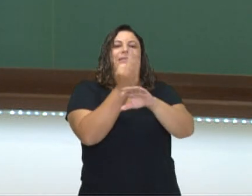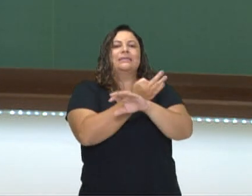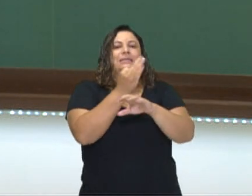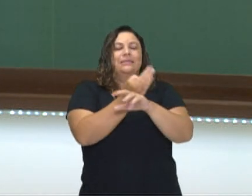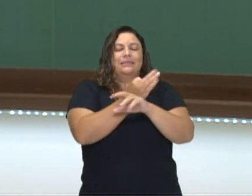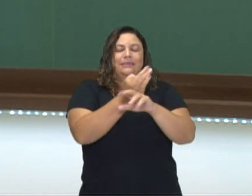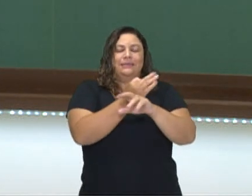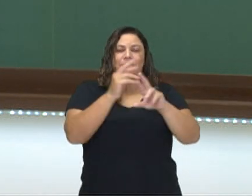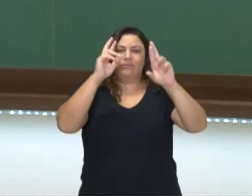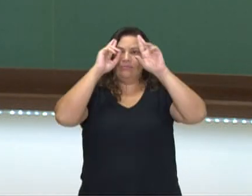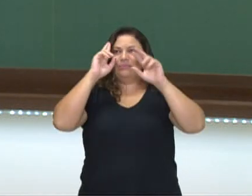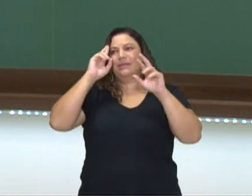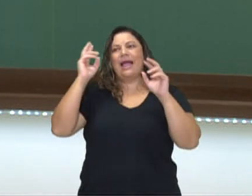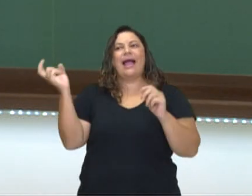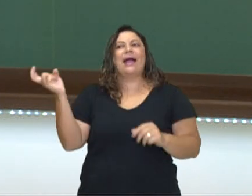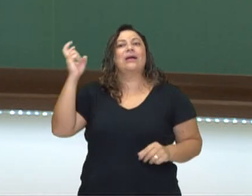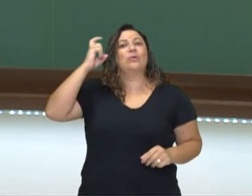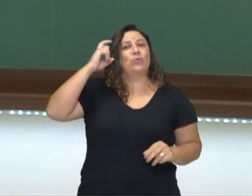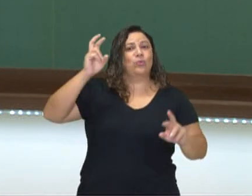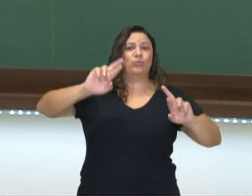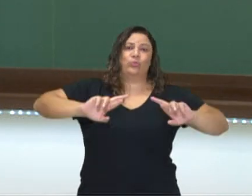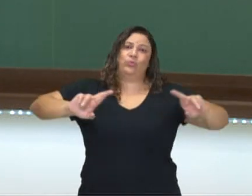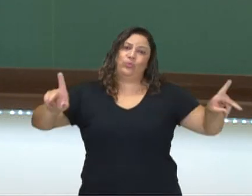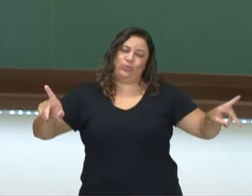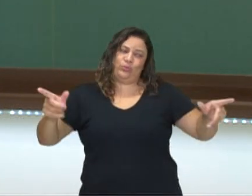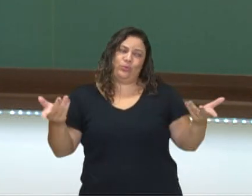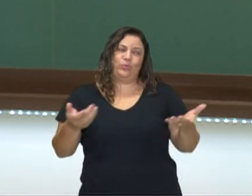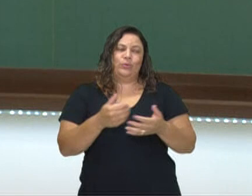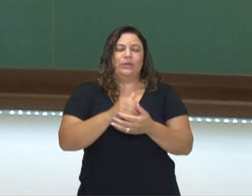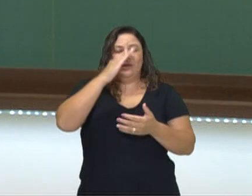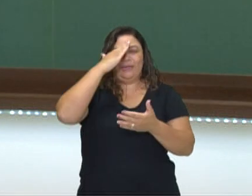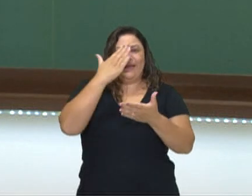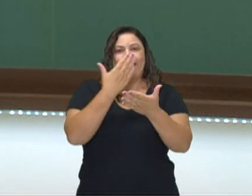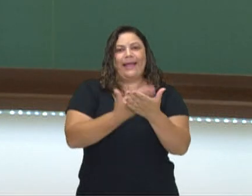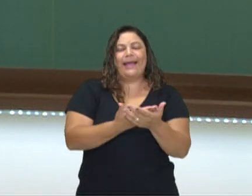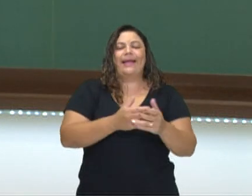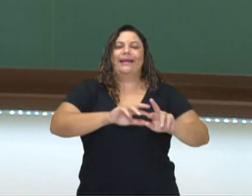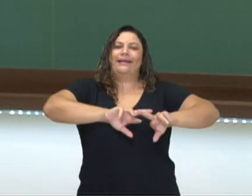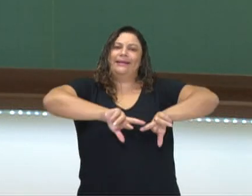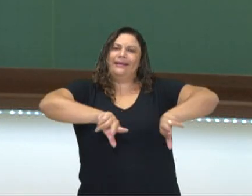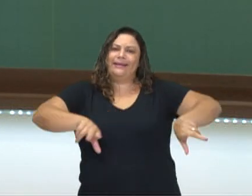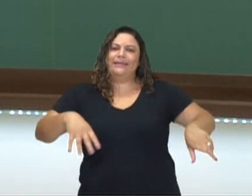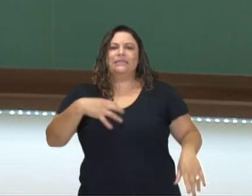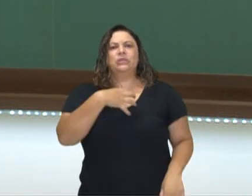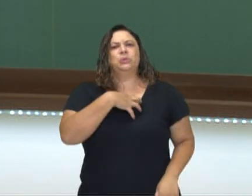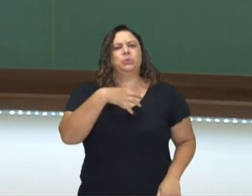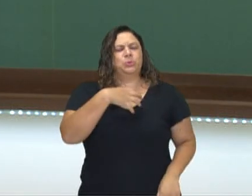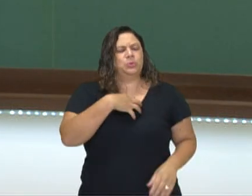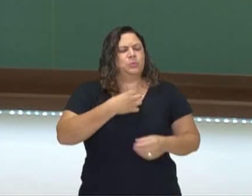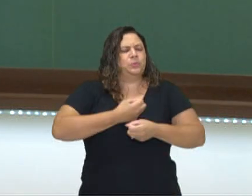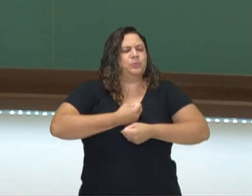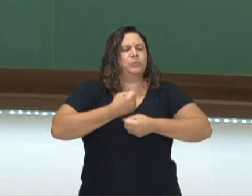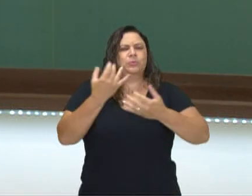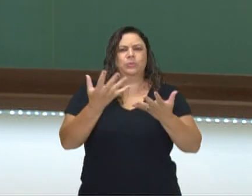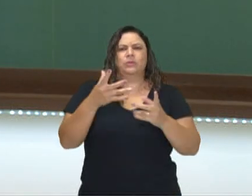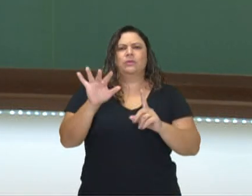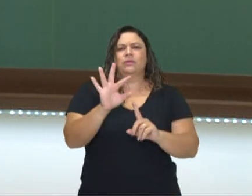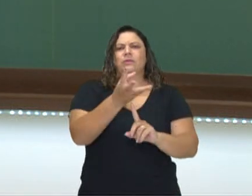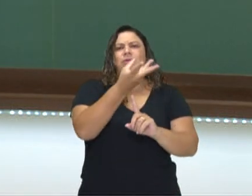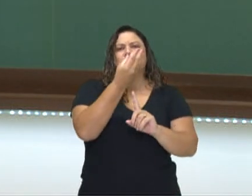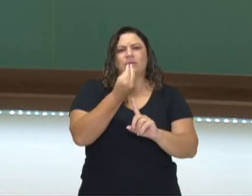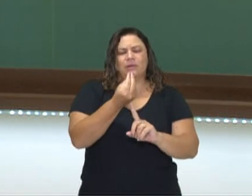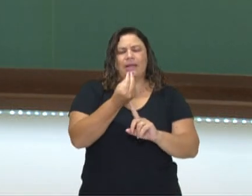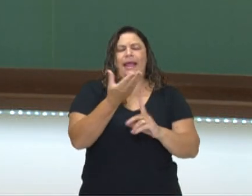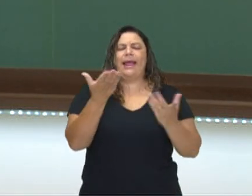diferentes expressões culturais, as diferentes crenças, as diferentes formas de expressão da arte,